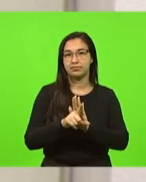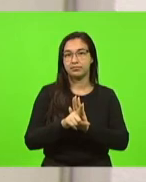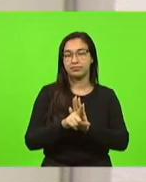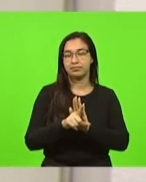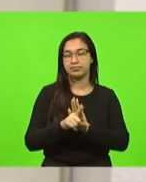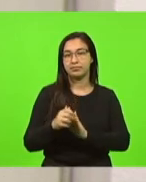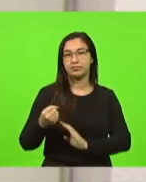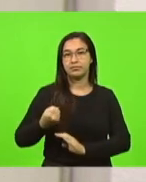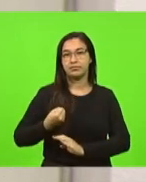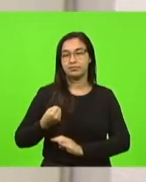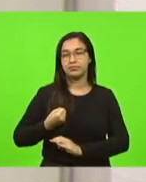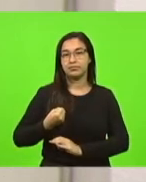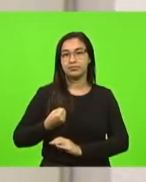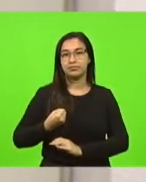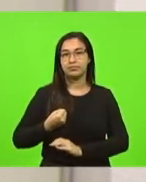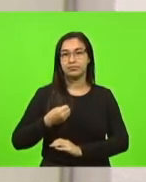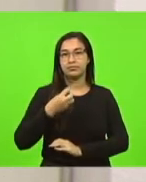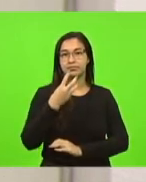de lei complementar número